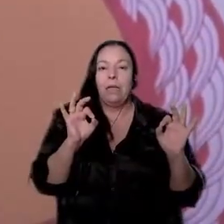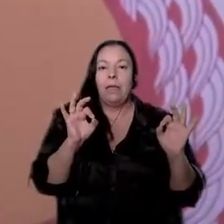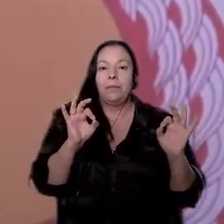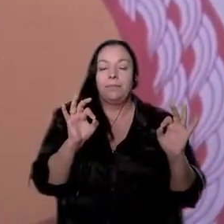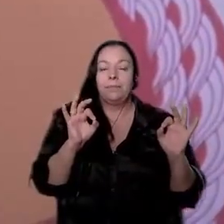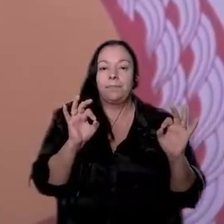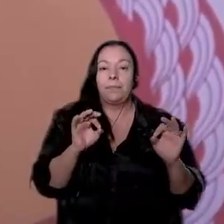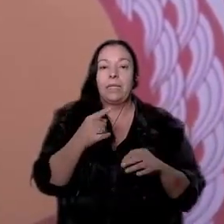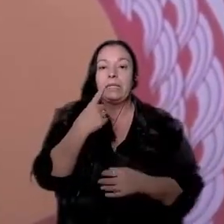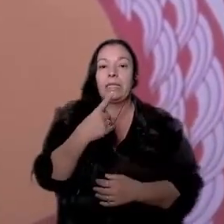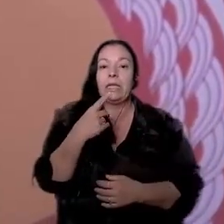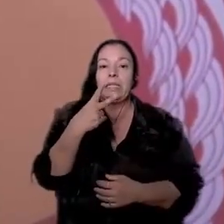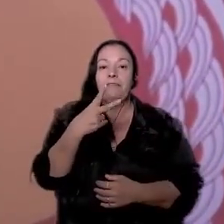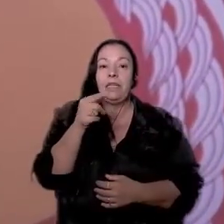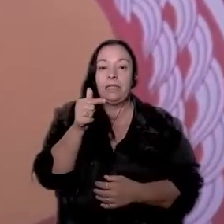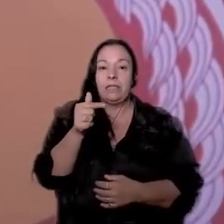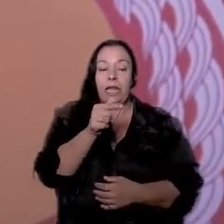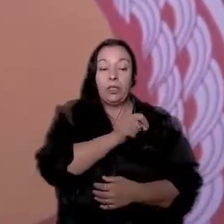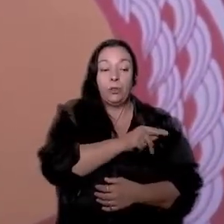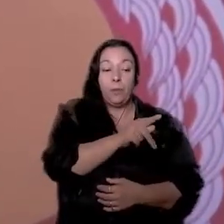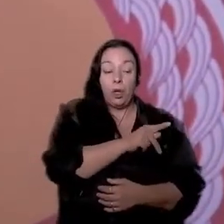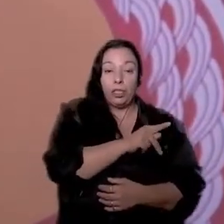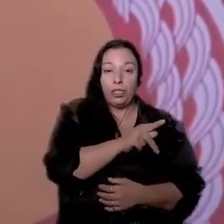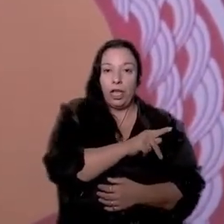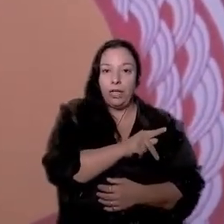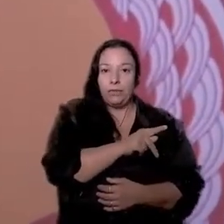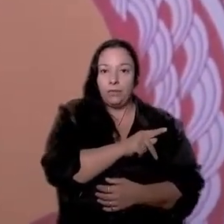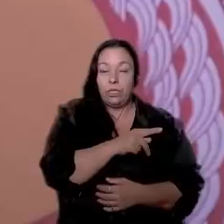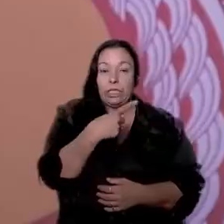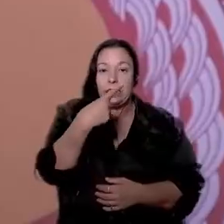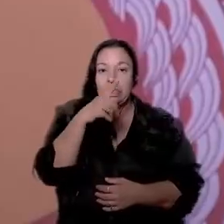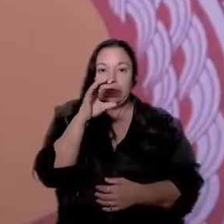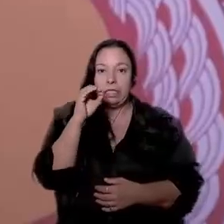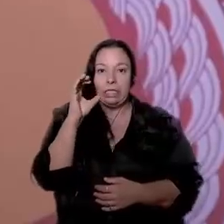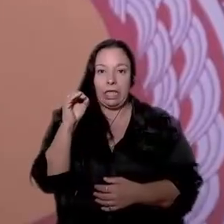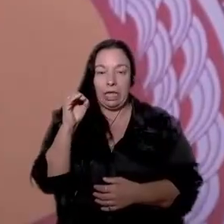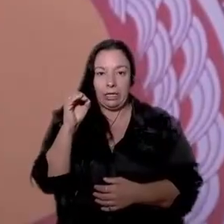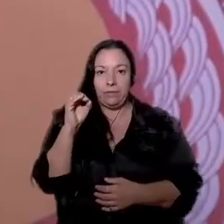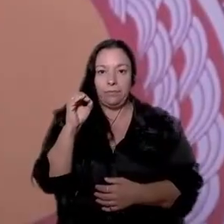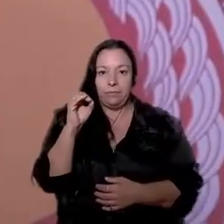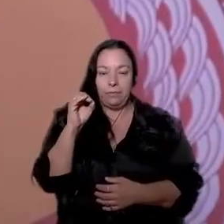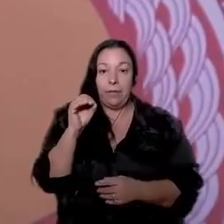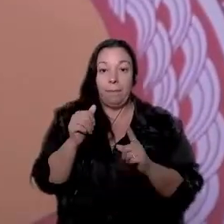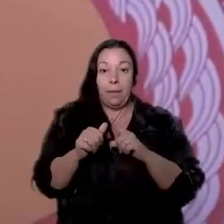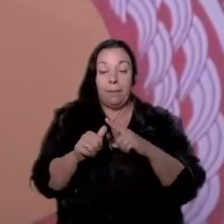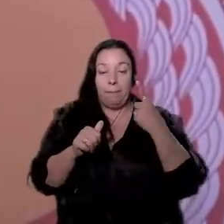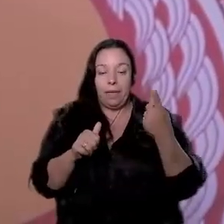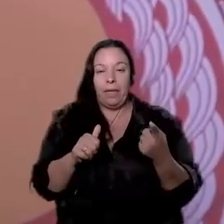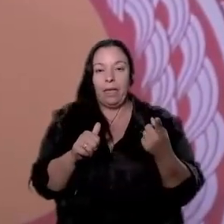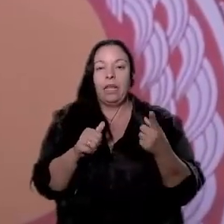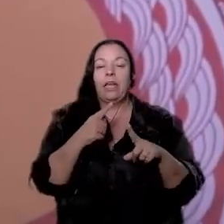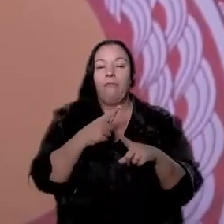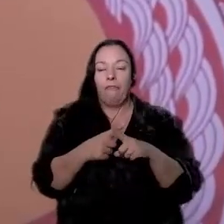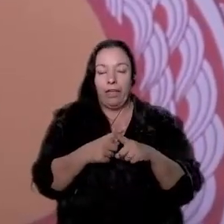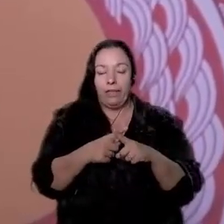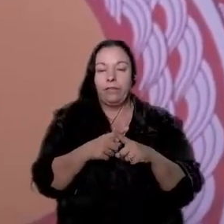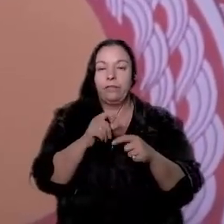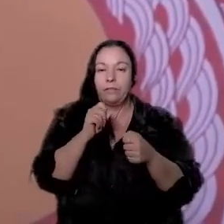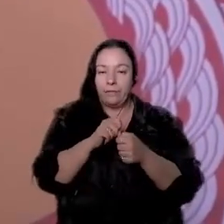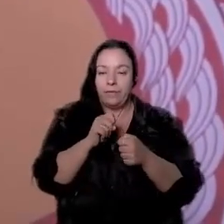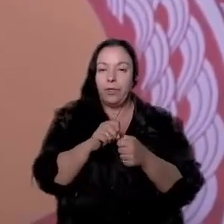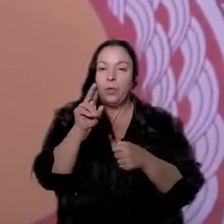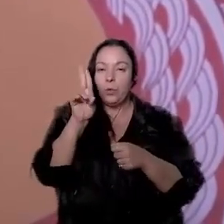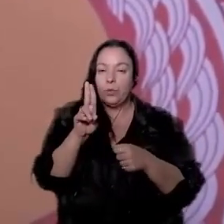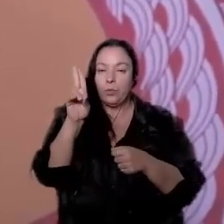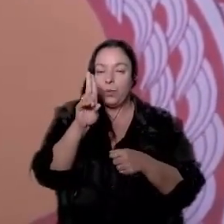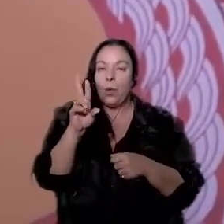dos 127 projetos que foram contemplados, cerca de 100 eram agentes que, pela primeira vez, acessavam esses recursos.